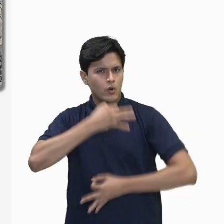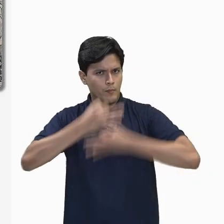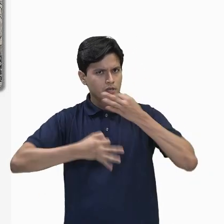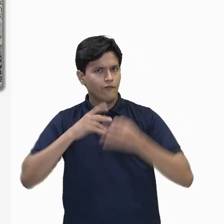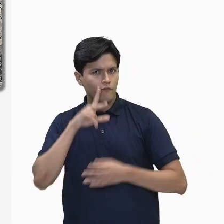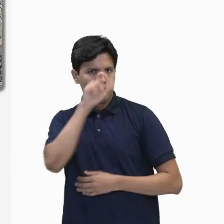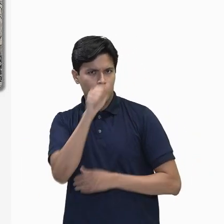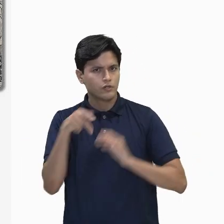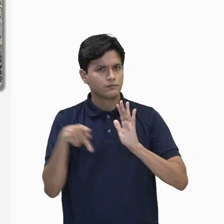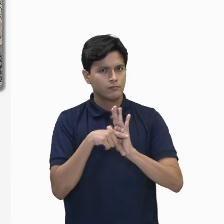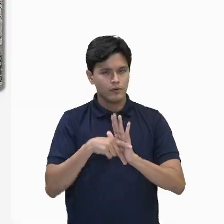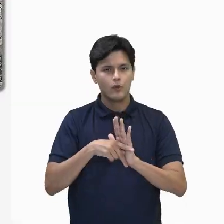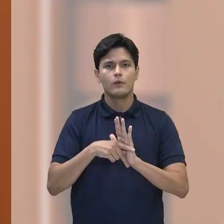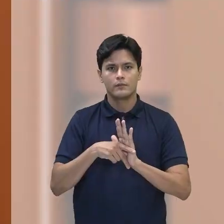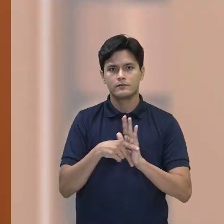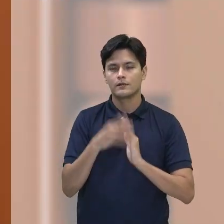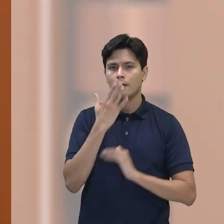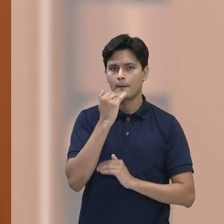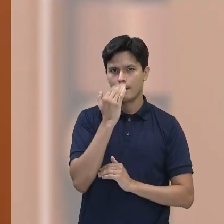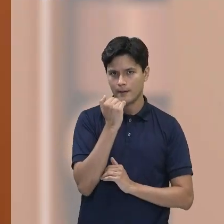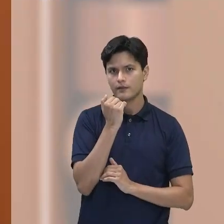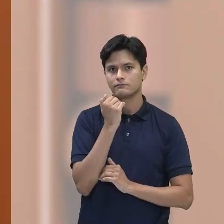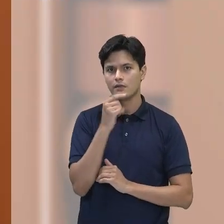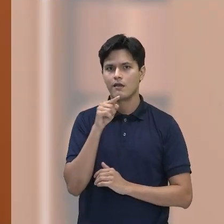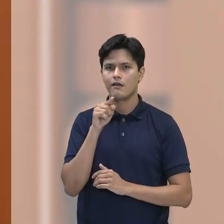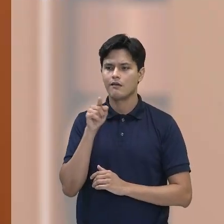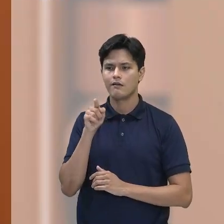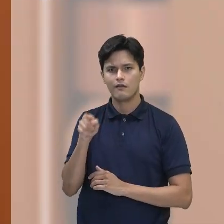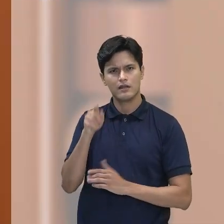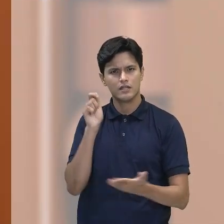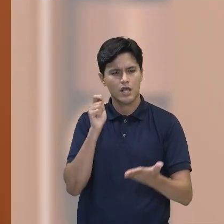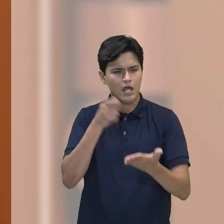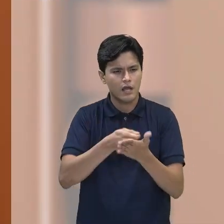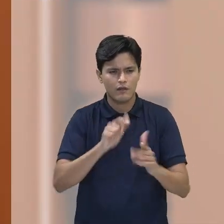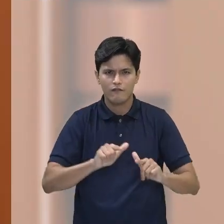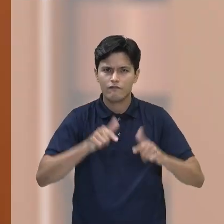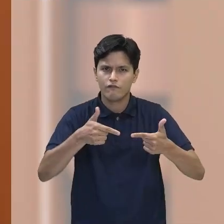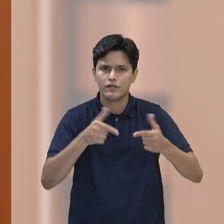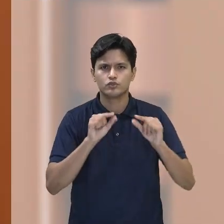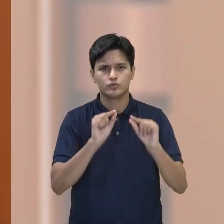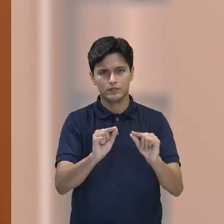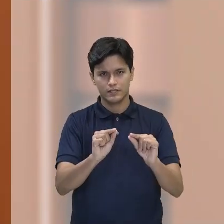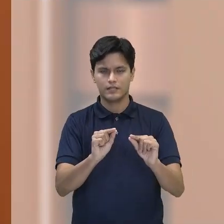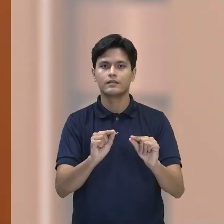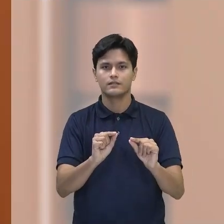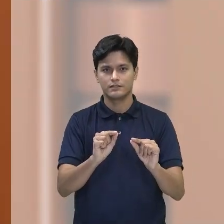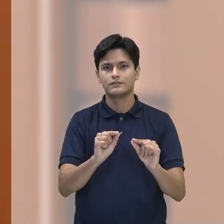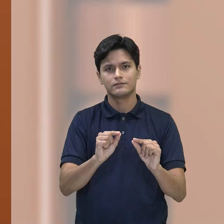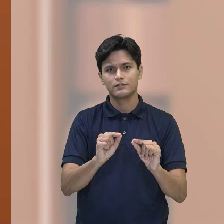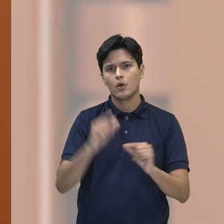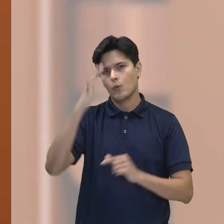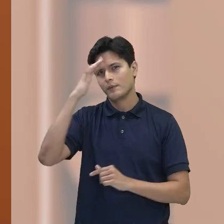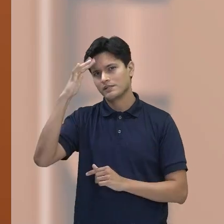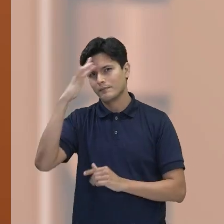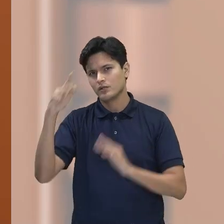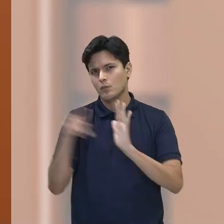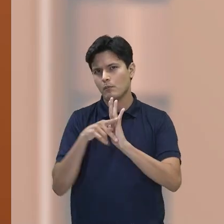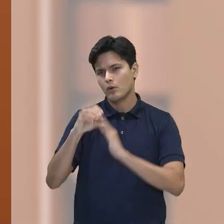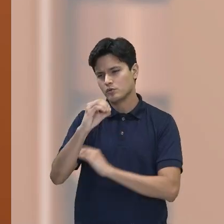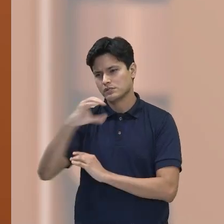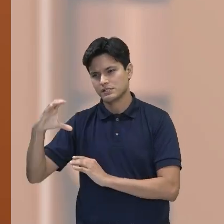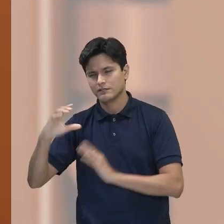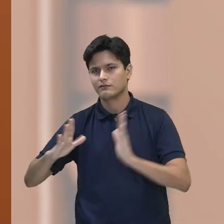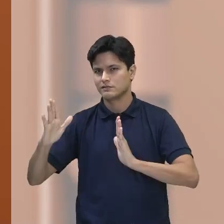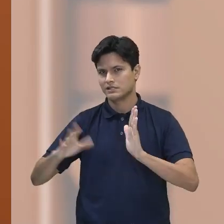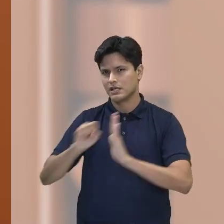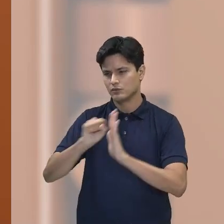Ele martela, o que ele martela? Todo esse pensamento ocidental da época aí. Vocês imaginem